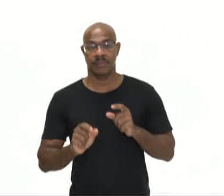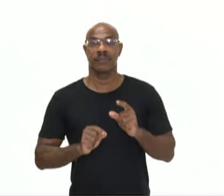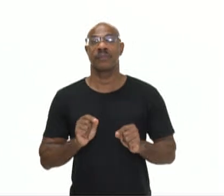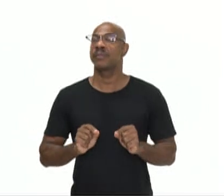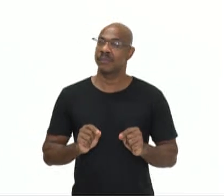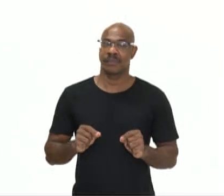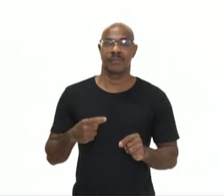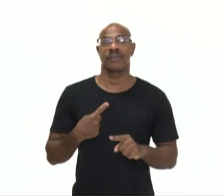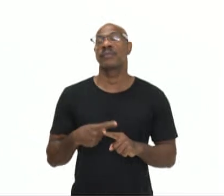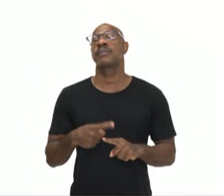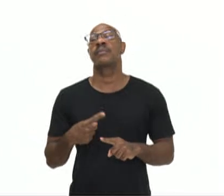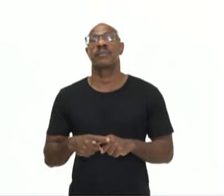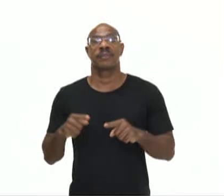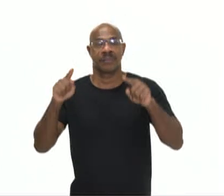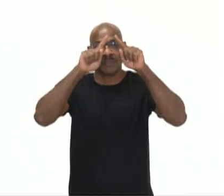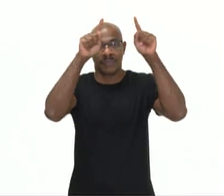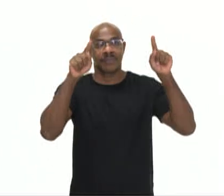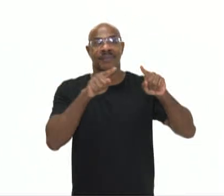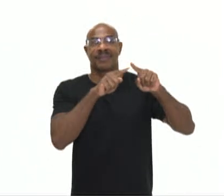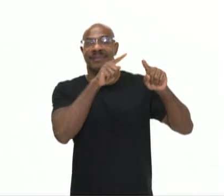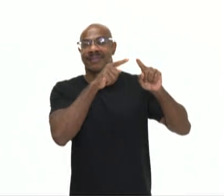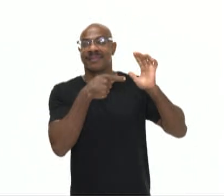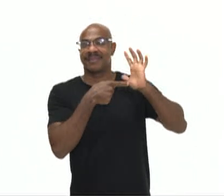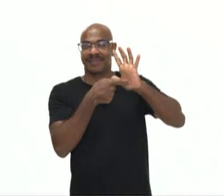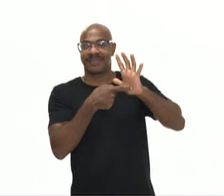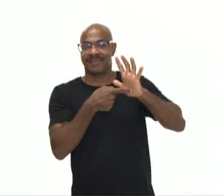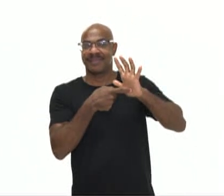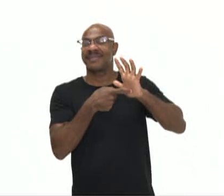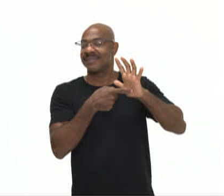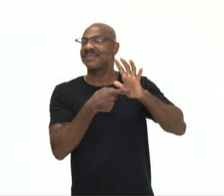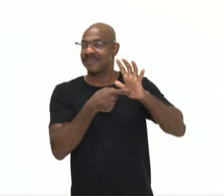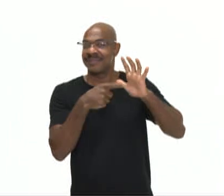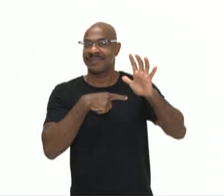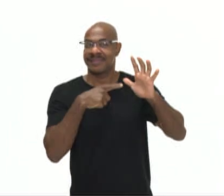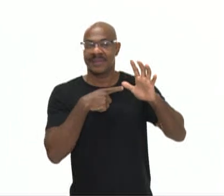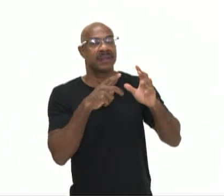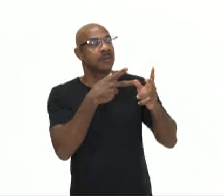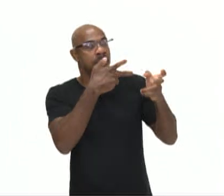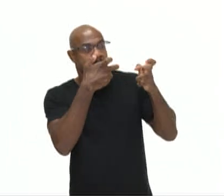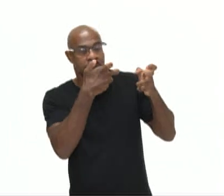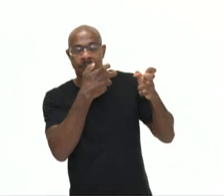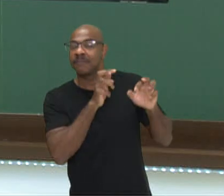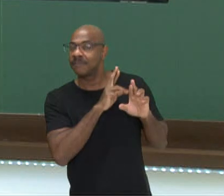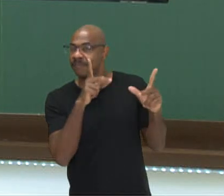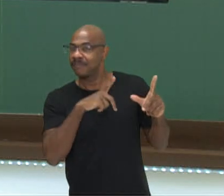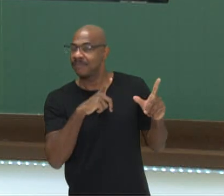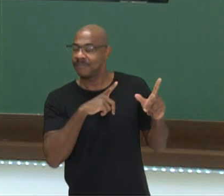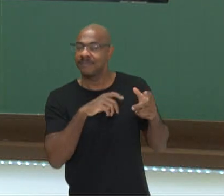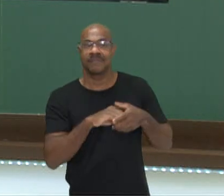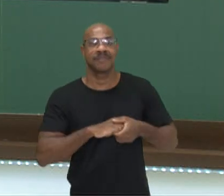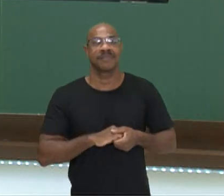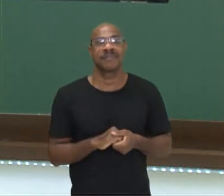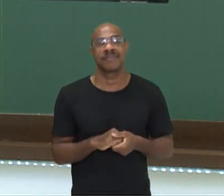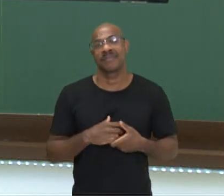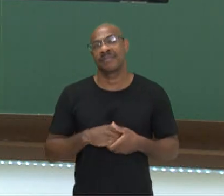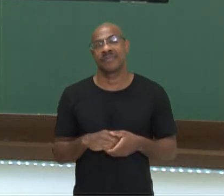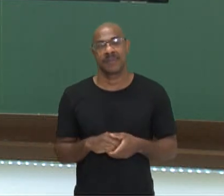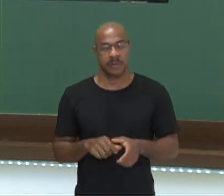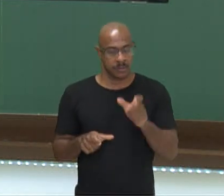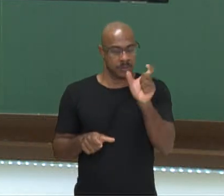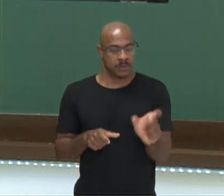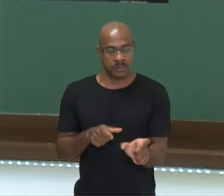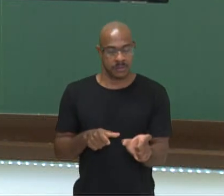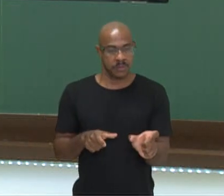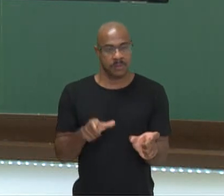isso por conta dos balões de fala, que são preenchidos de forma diferente. Isso mesmo. Do personagem que